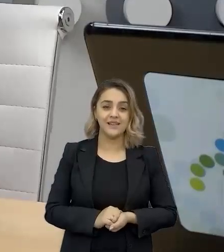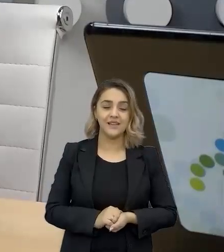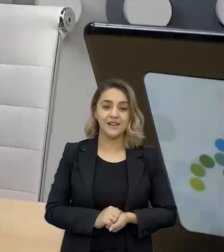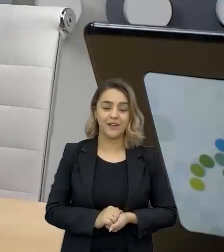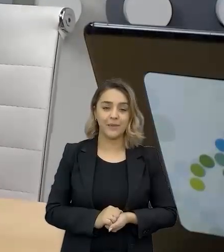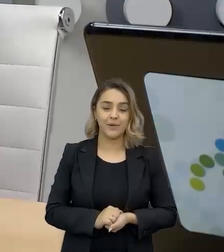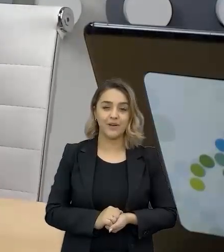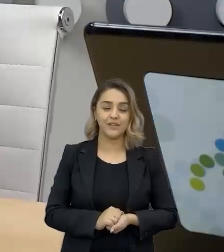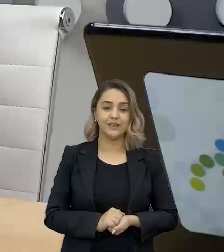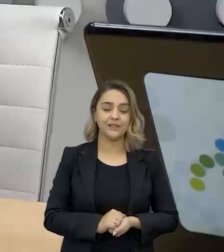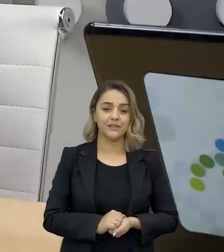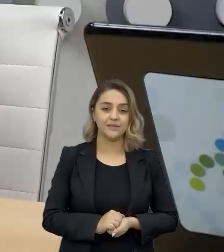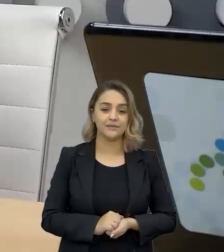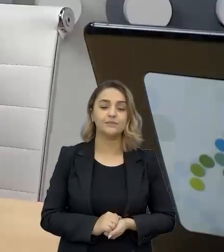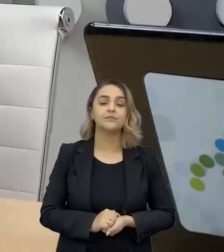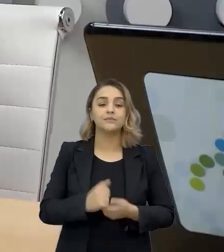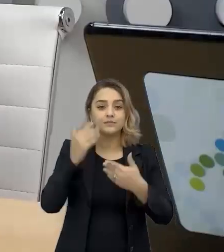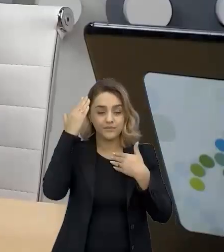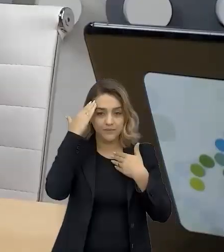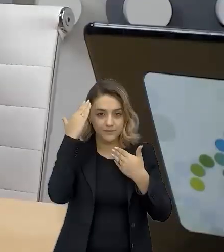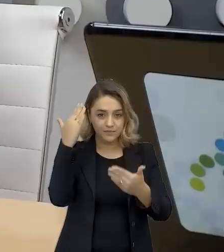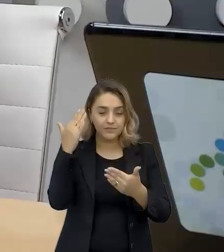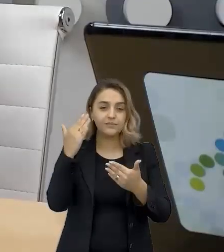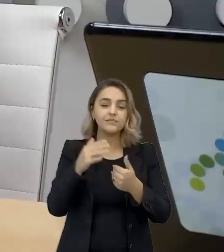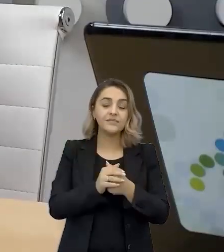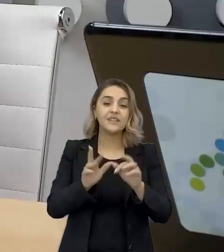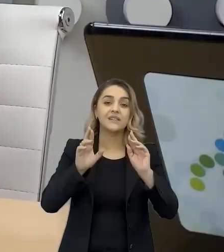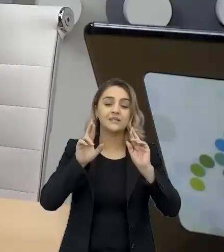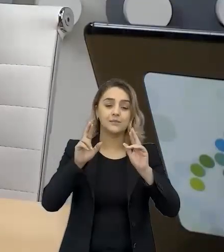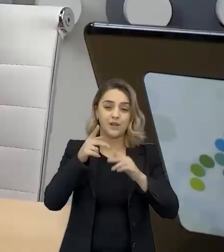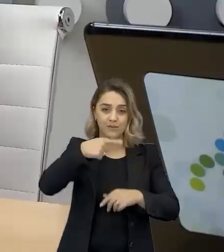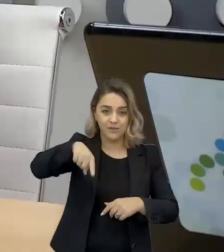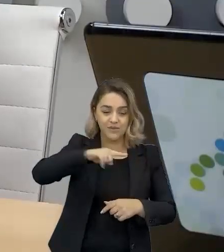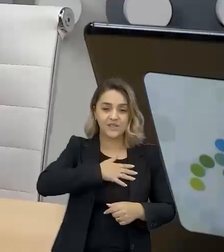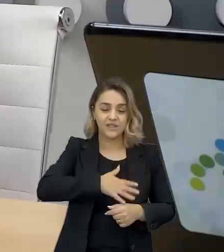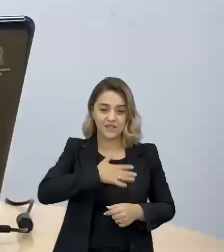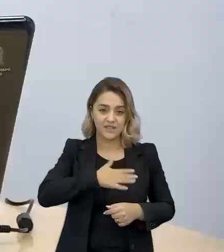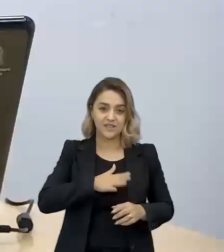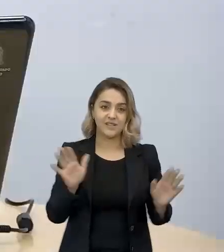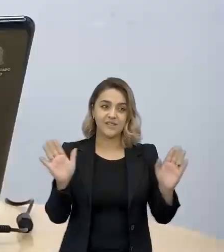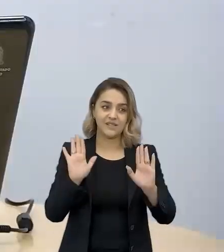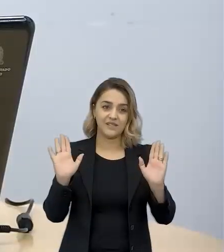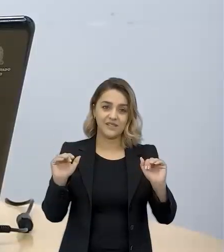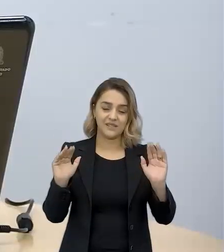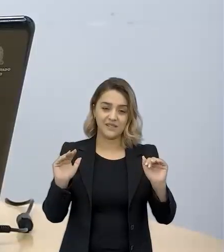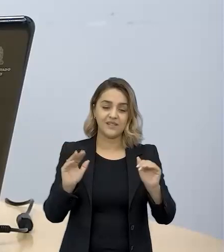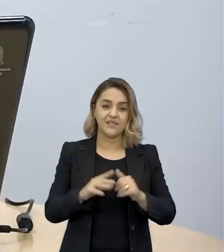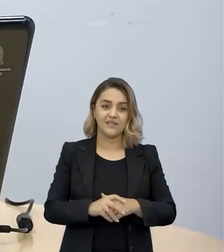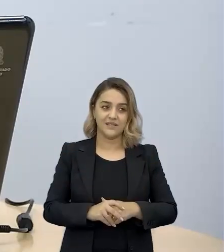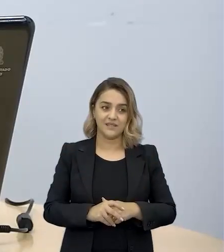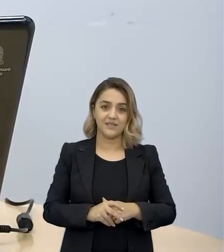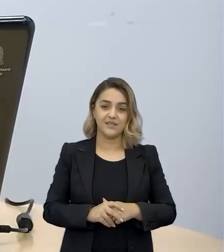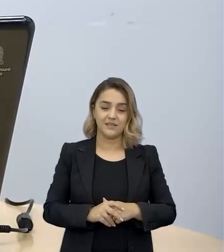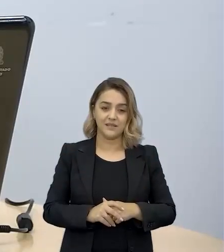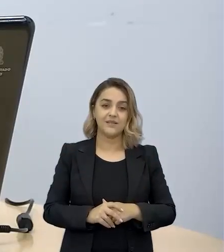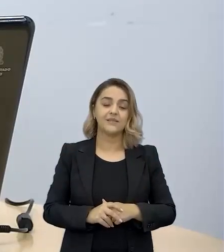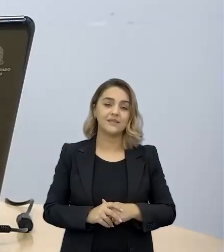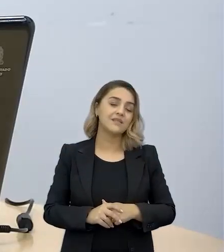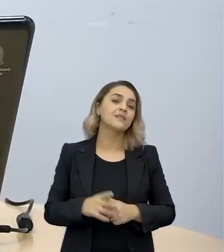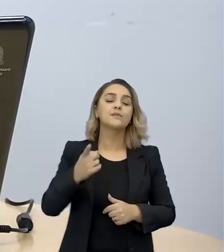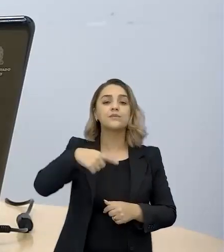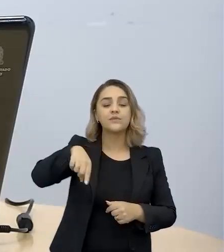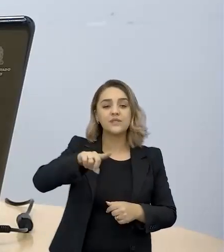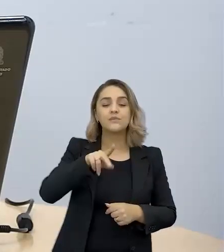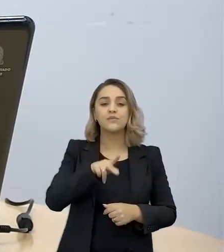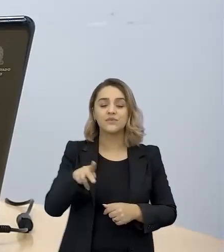sozinha, né? Verdade. Muito obrigada, espero que tenham gostado e até a próxima. Então, um bom dia para aqueles que ficam na